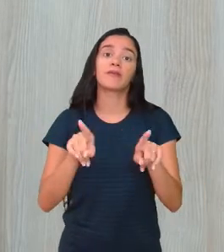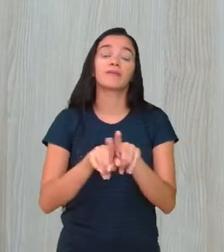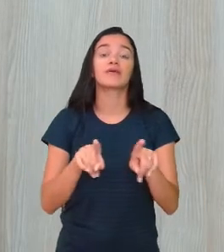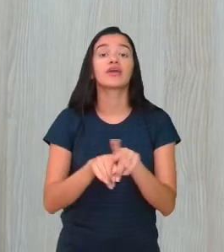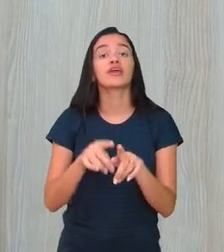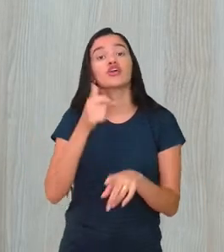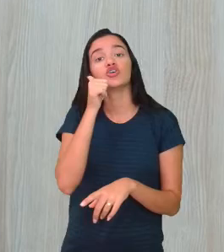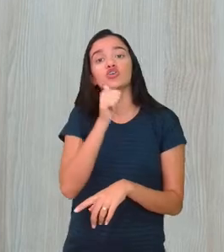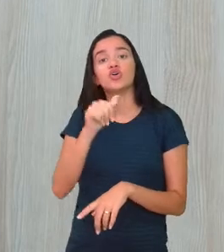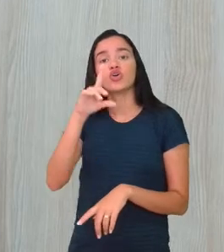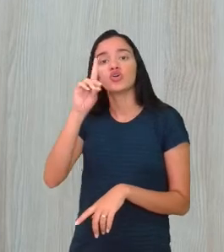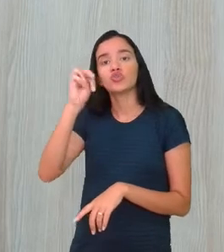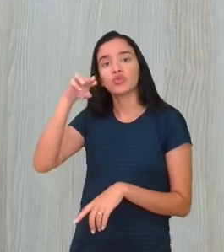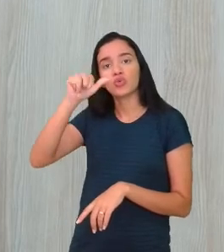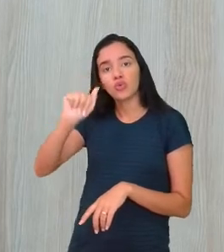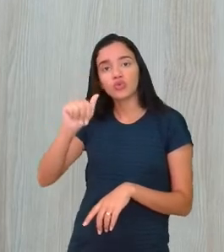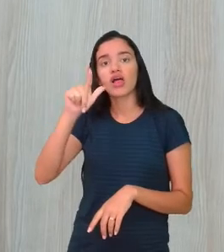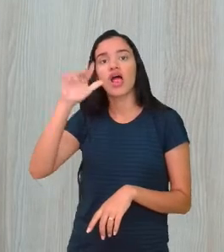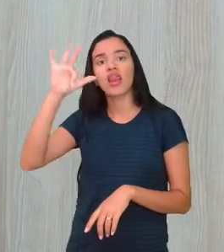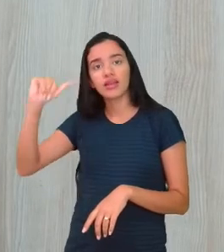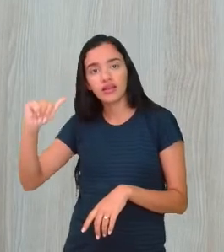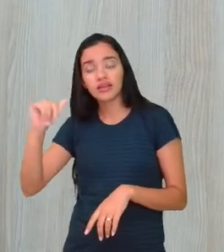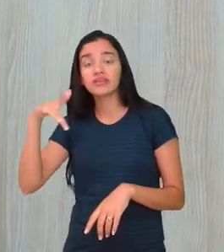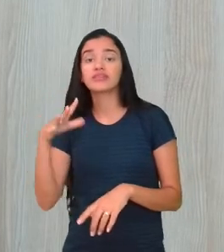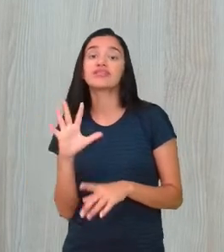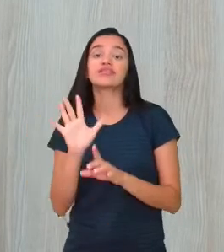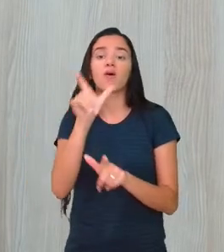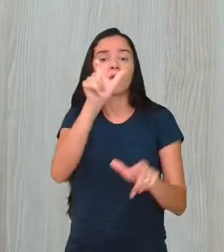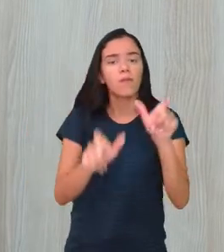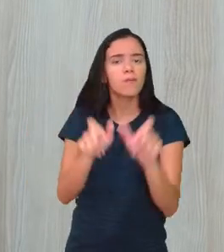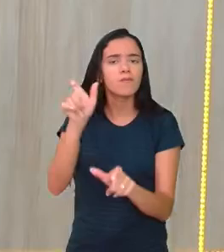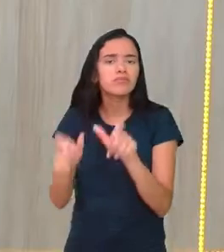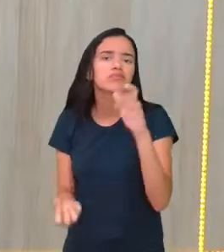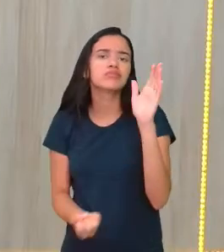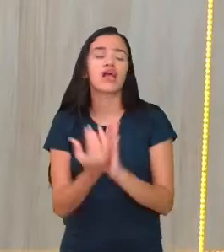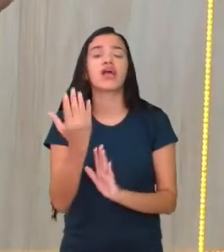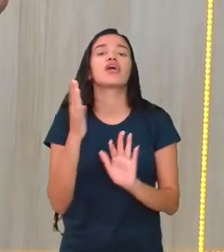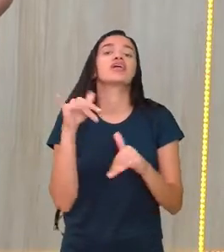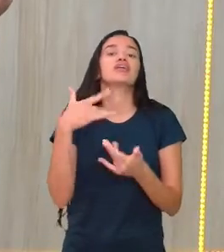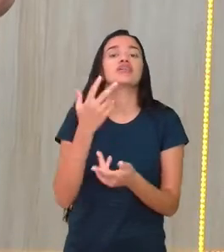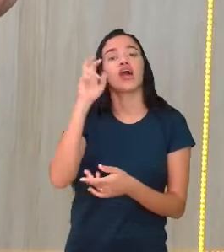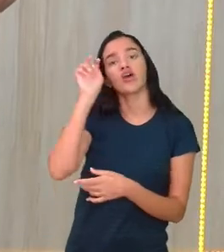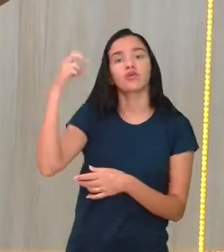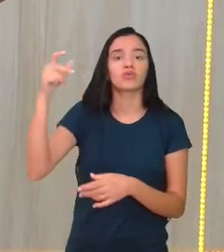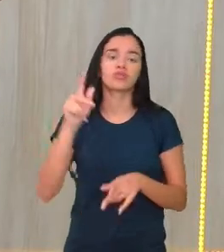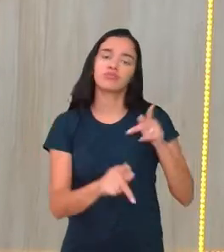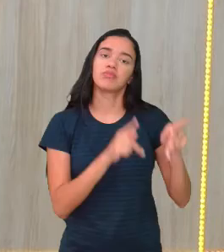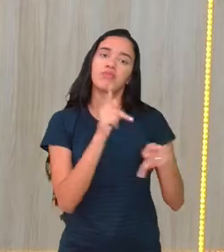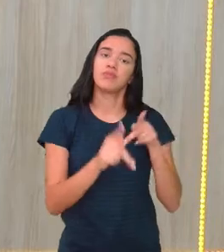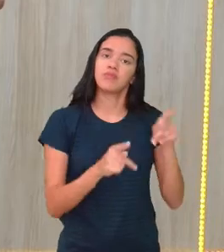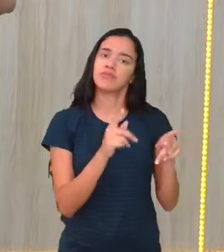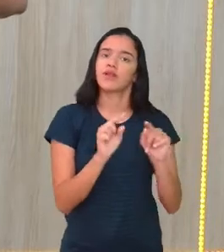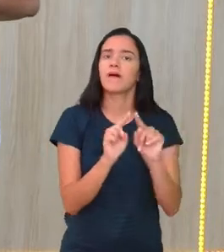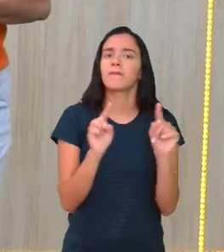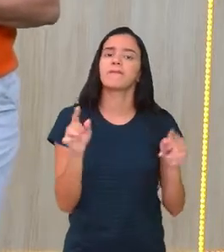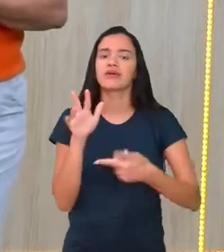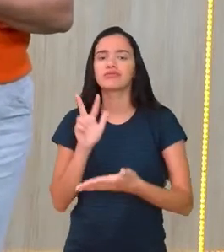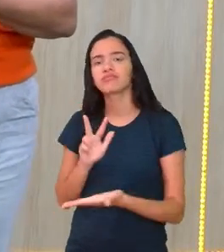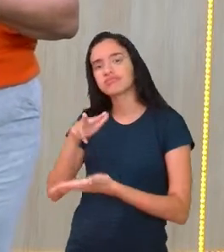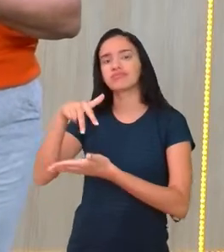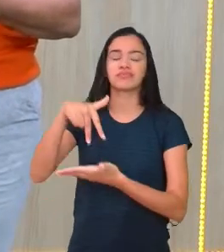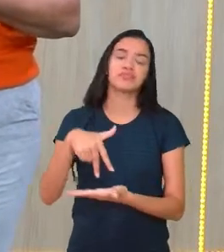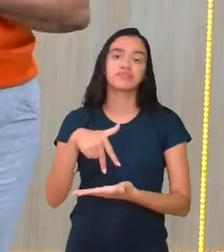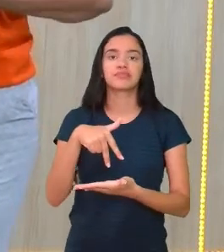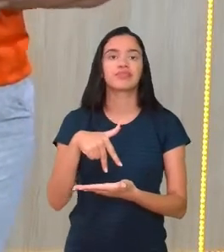vários, Selma do Coco, Dona Selma, né, também. São artistas que vêm da cultura popular, exato, mas eles se